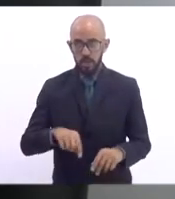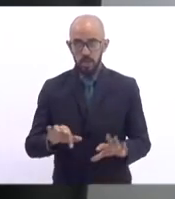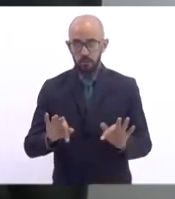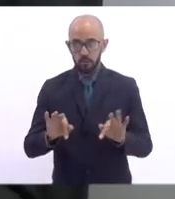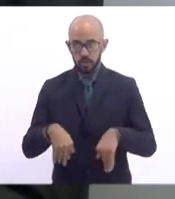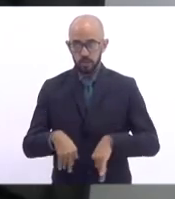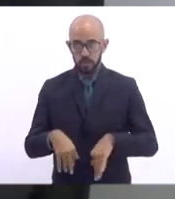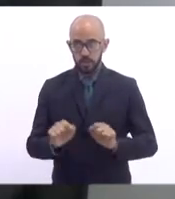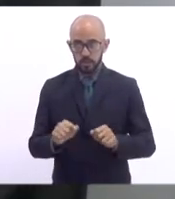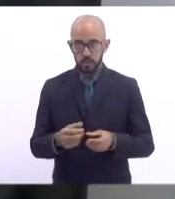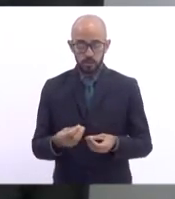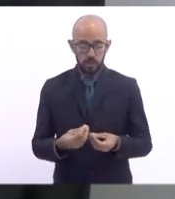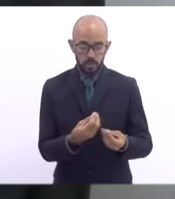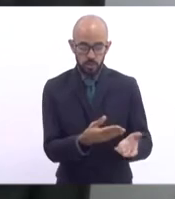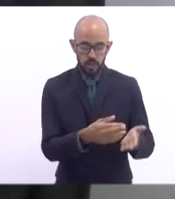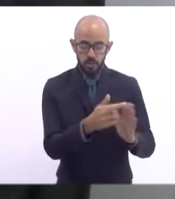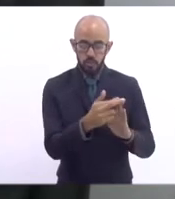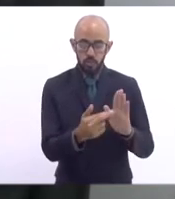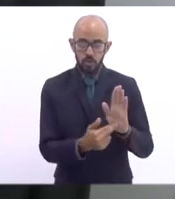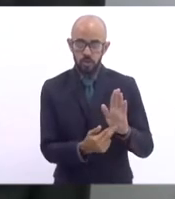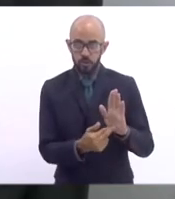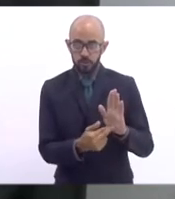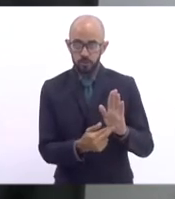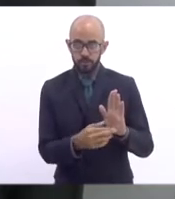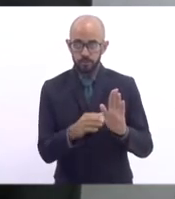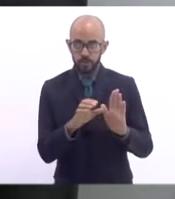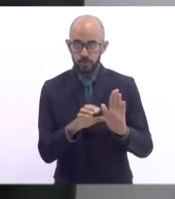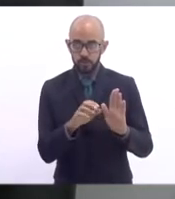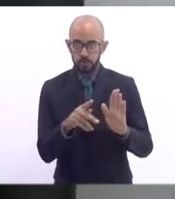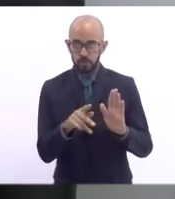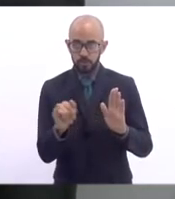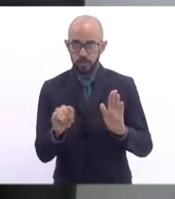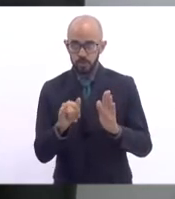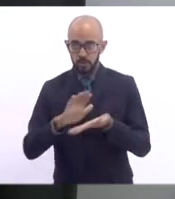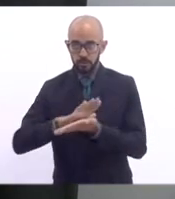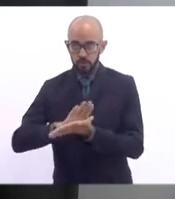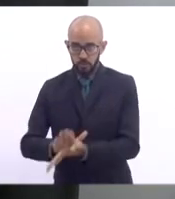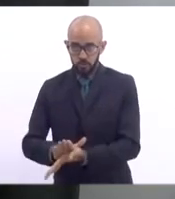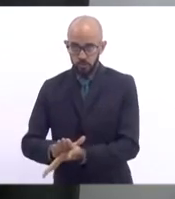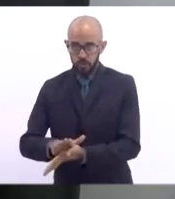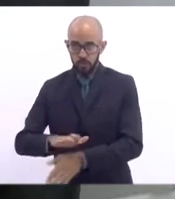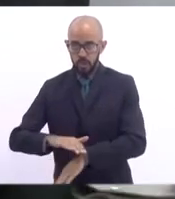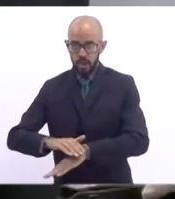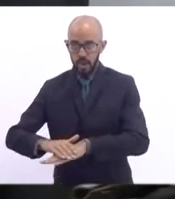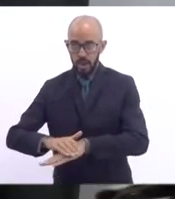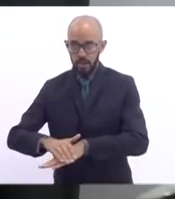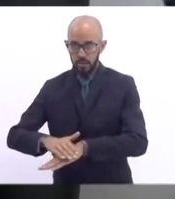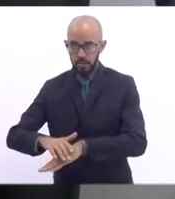conclusão e entrega do relatório da CPI do preconceito racial